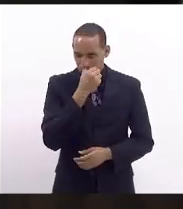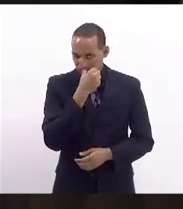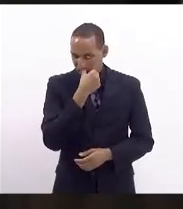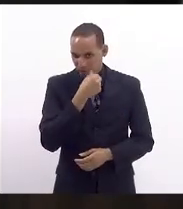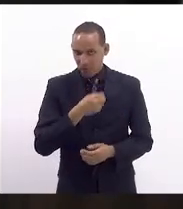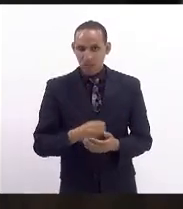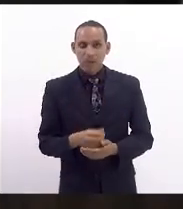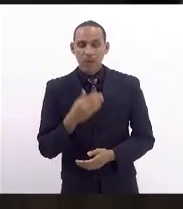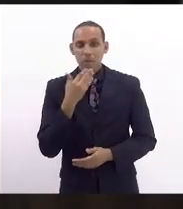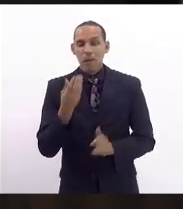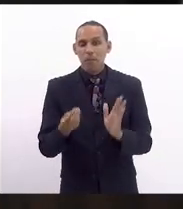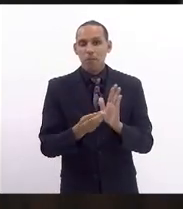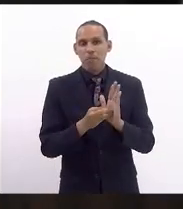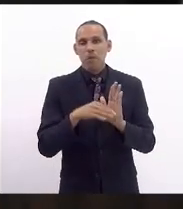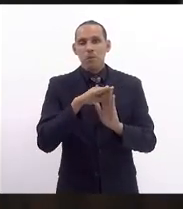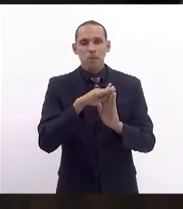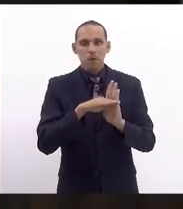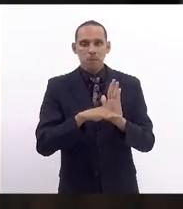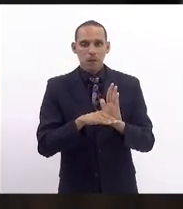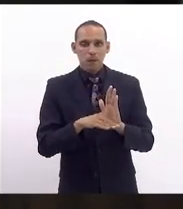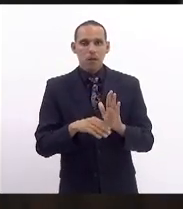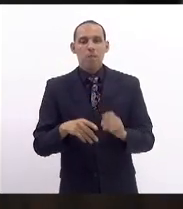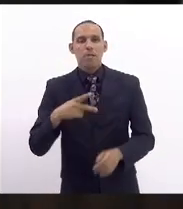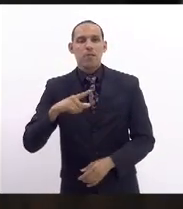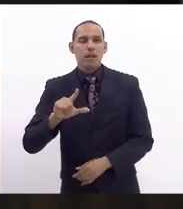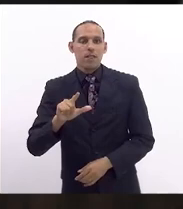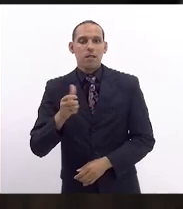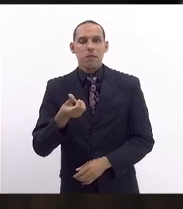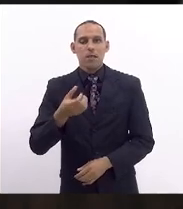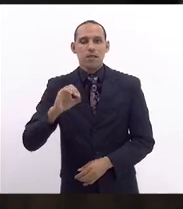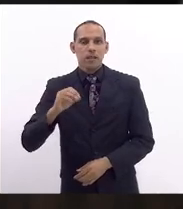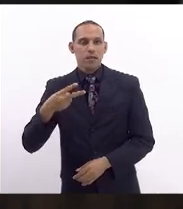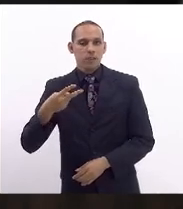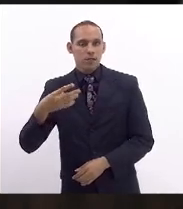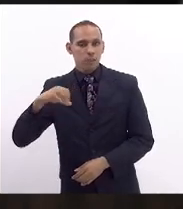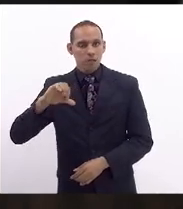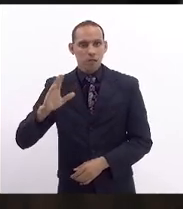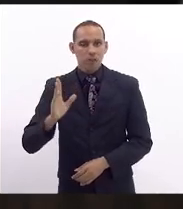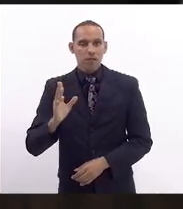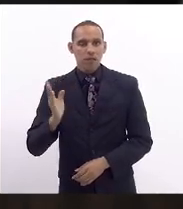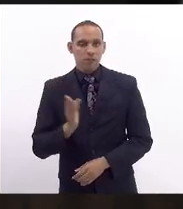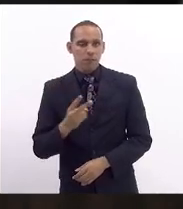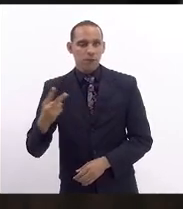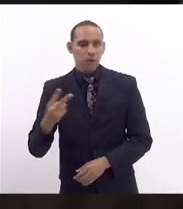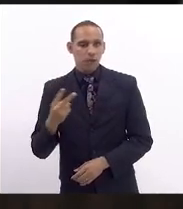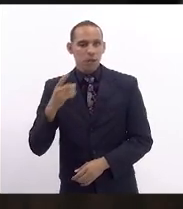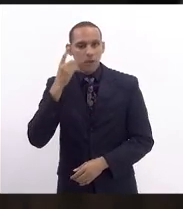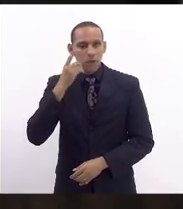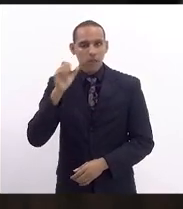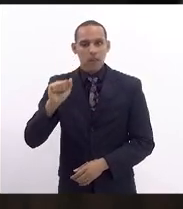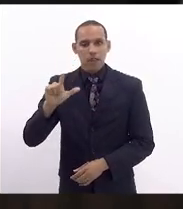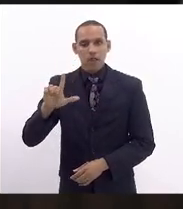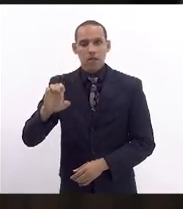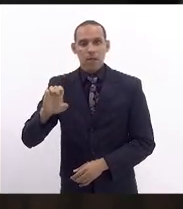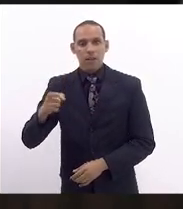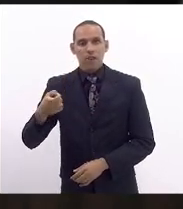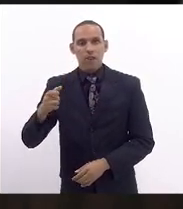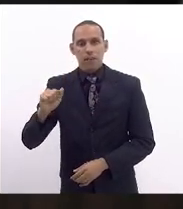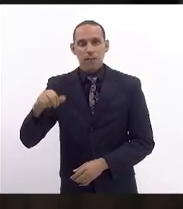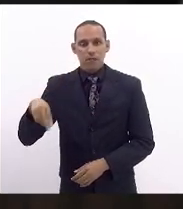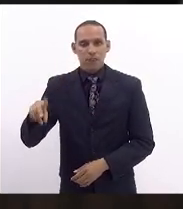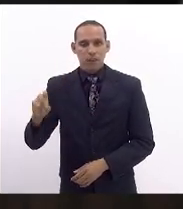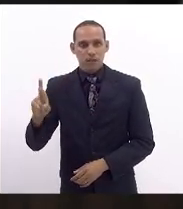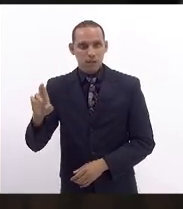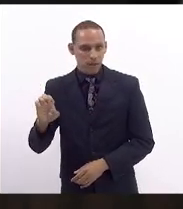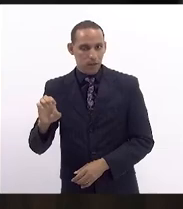aprovado que que é inclusão na ordem do dia do projeto de lei 60 2922 Deputado Alexandre Freitas seus que